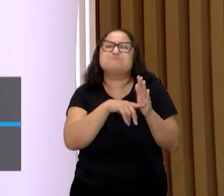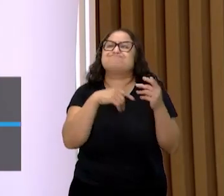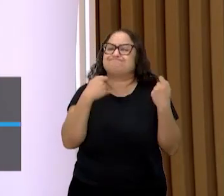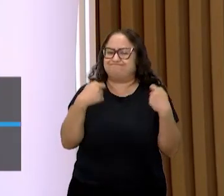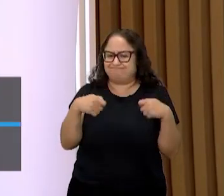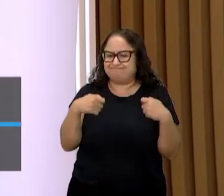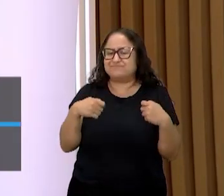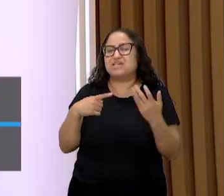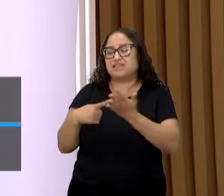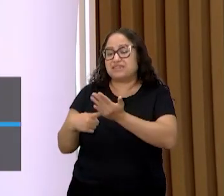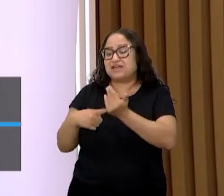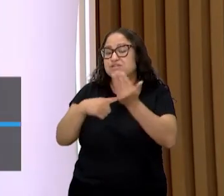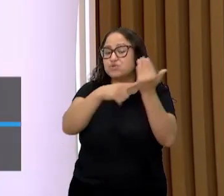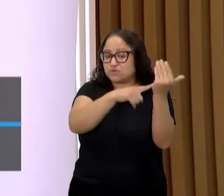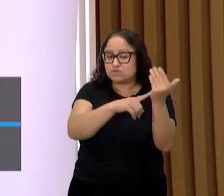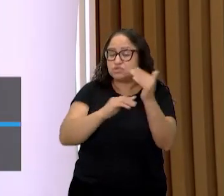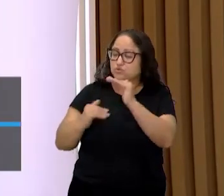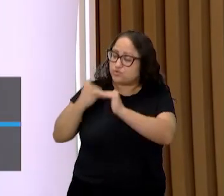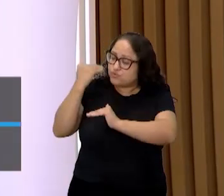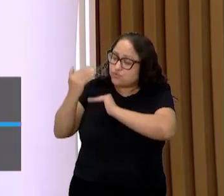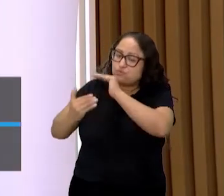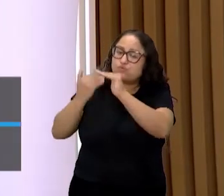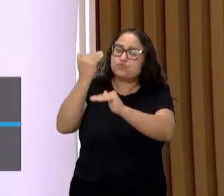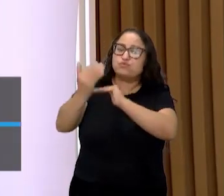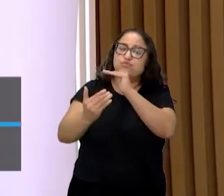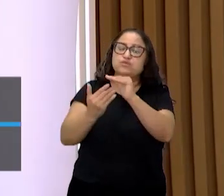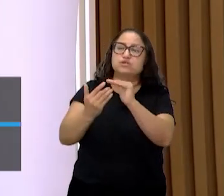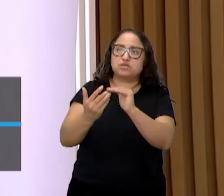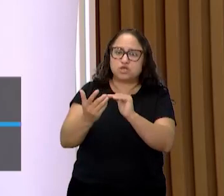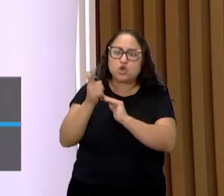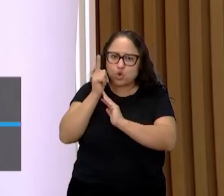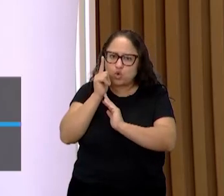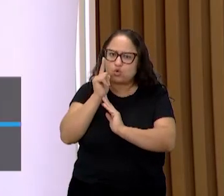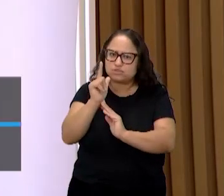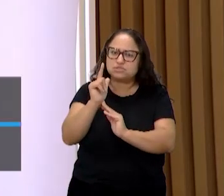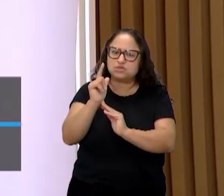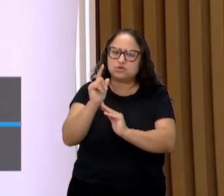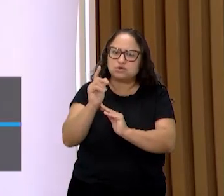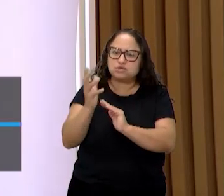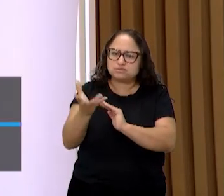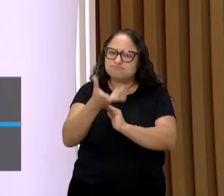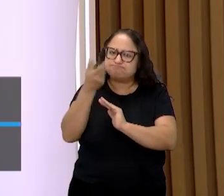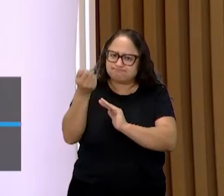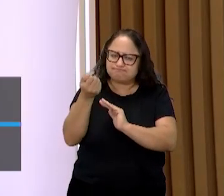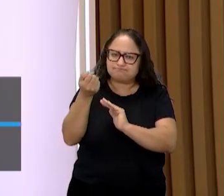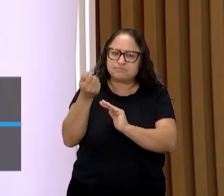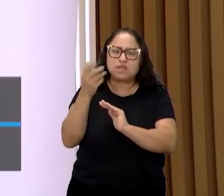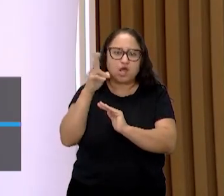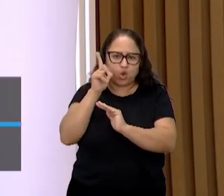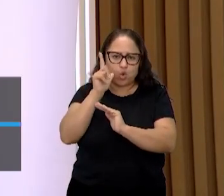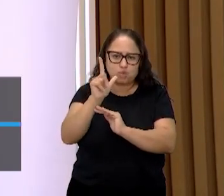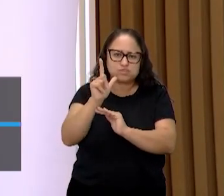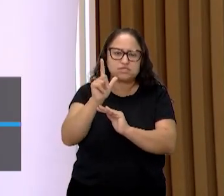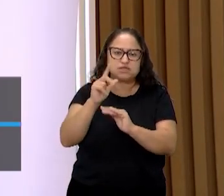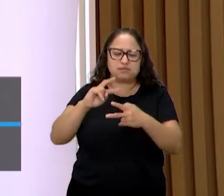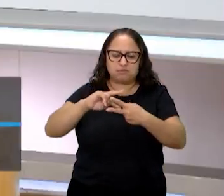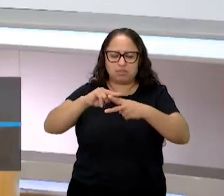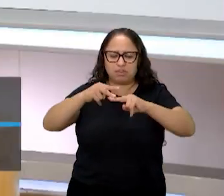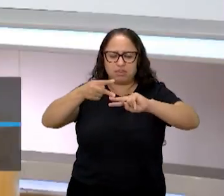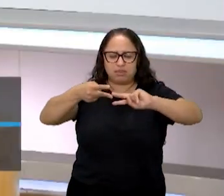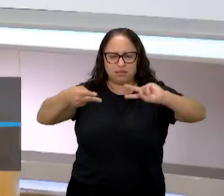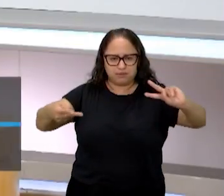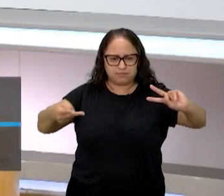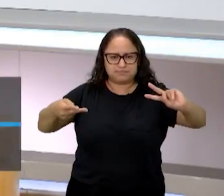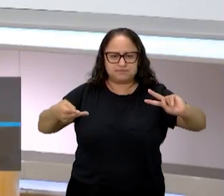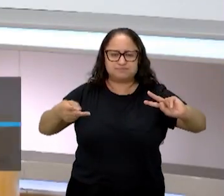Exatamente. tecnologia que foi avançando, que auxiliou, né, a ciência em chegar nessa estrutura do DNA, né? É